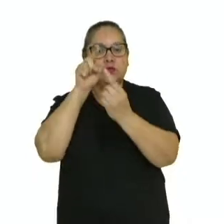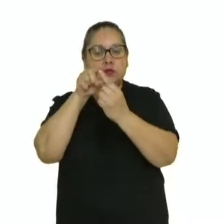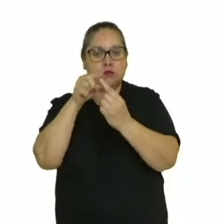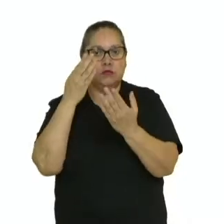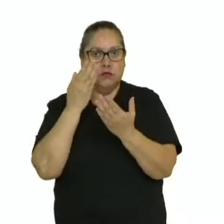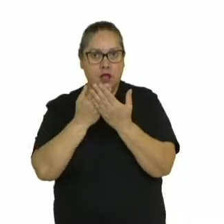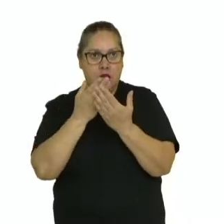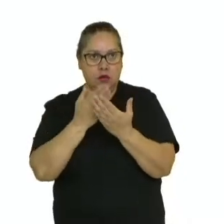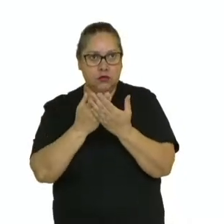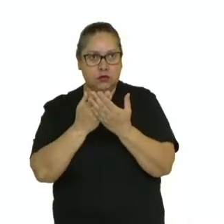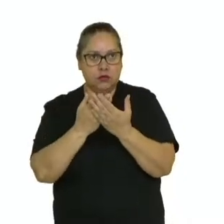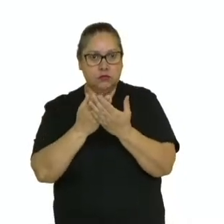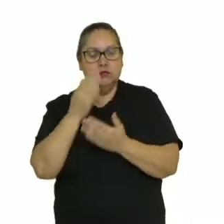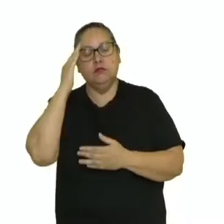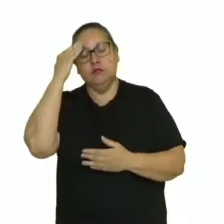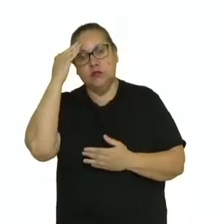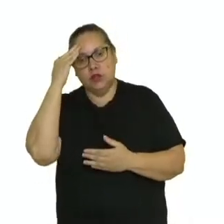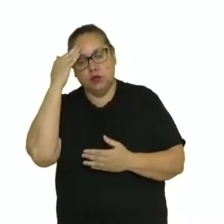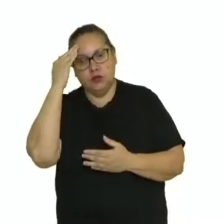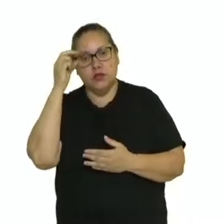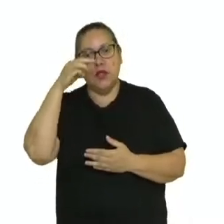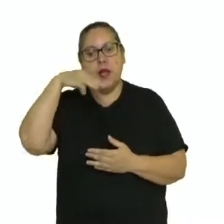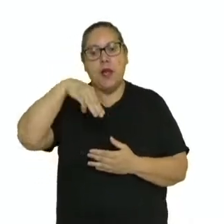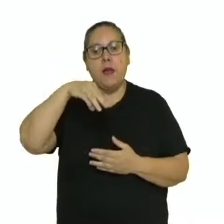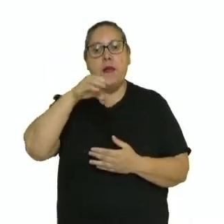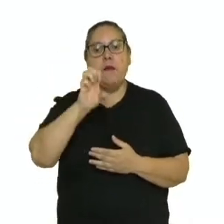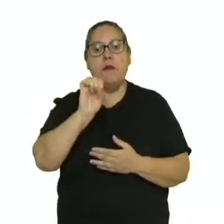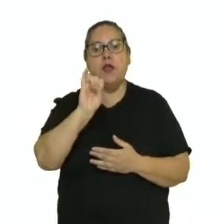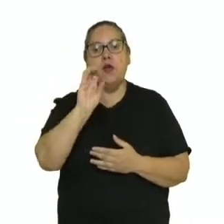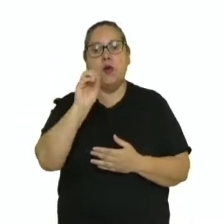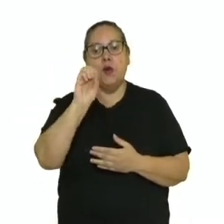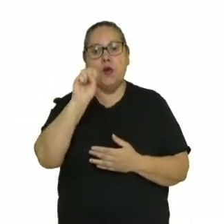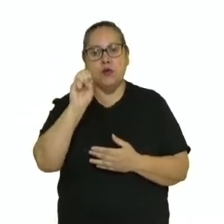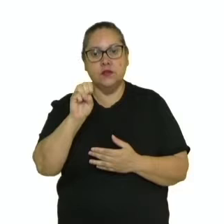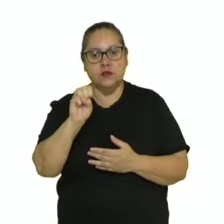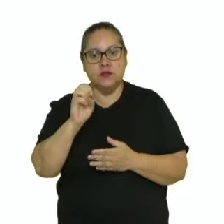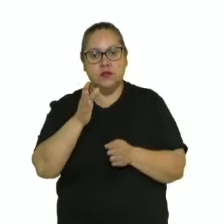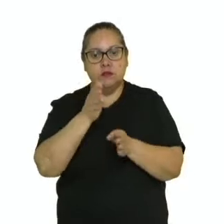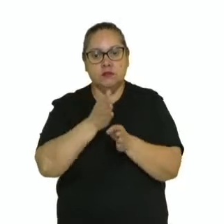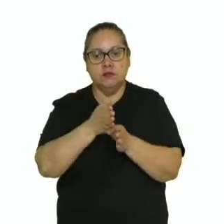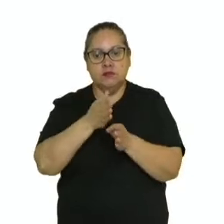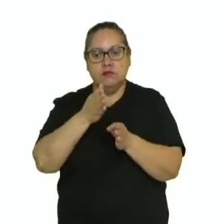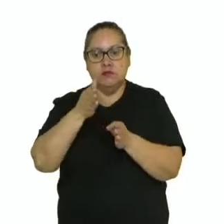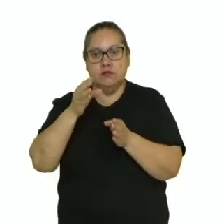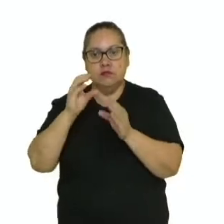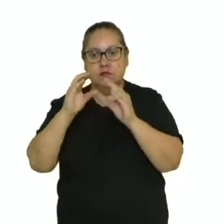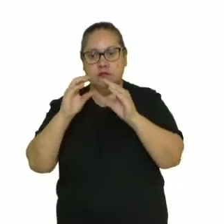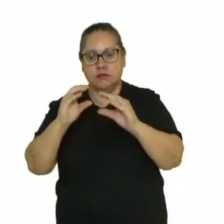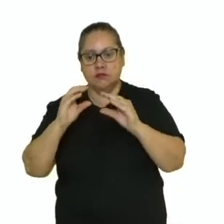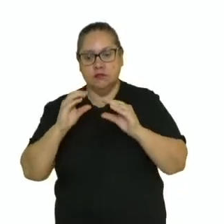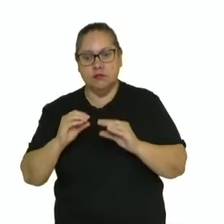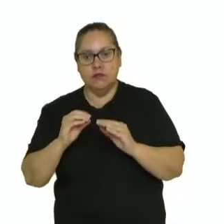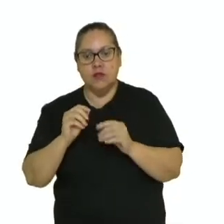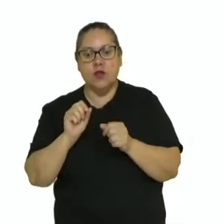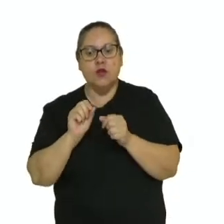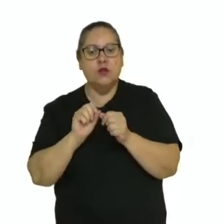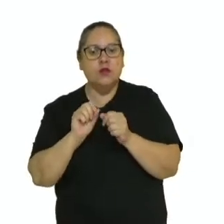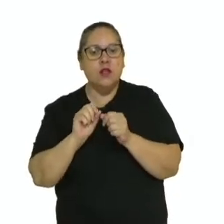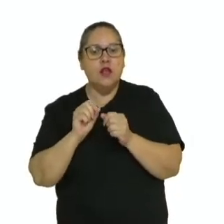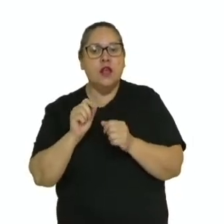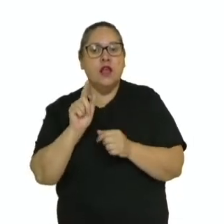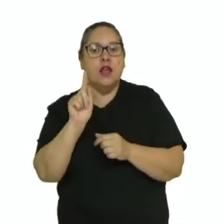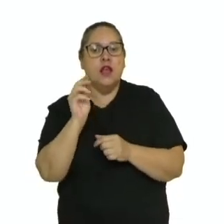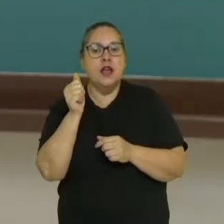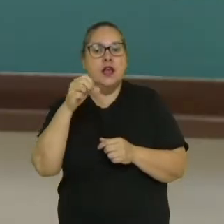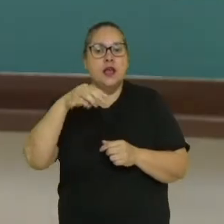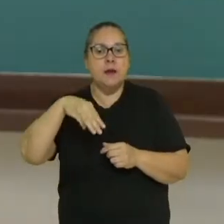nossa aula? Entender que a meiose é um processo de divisão celular relacionado à produção de gametas. Então, os gametas, vocês